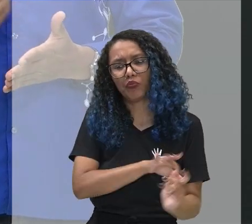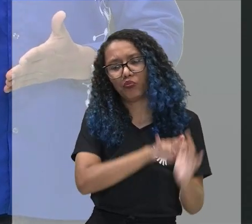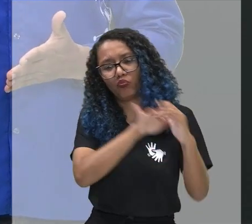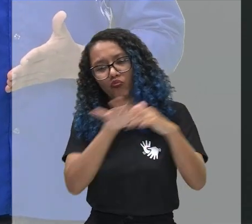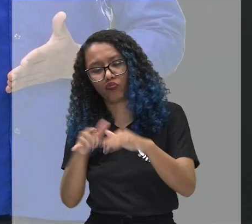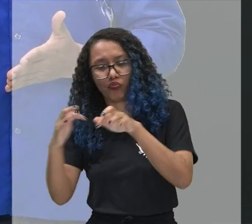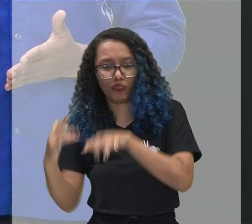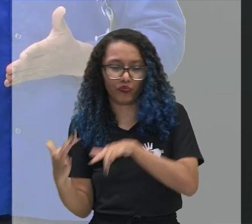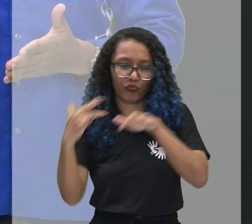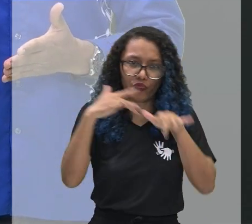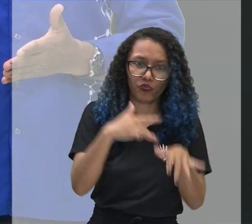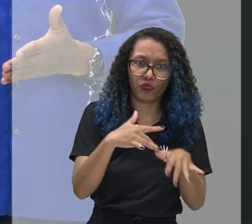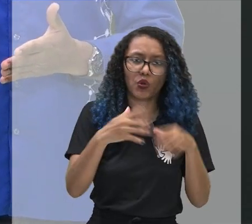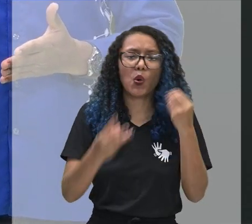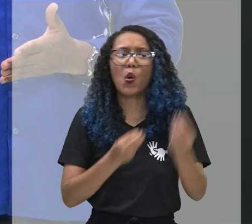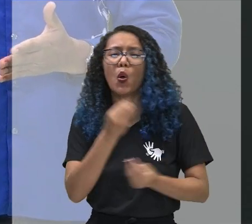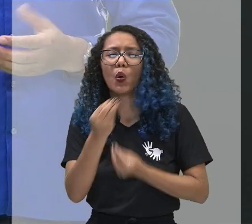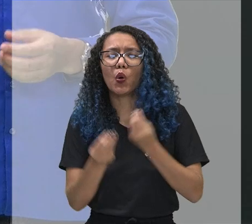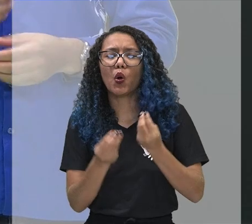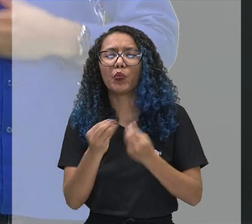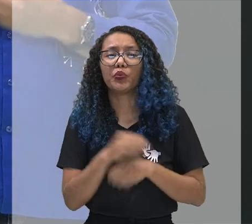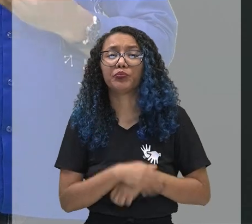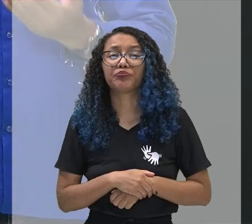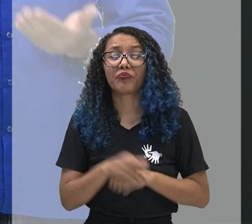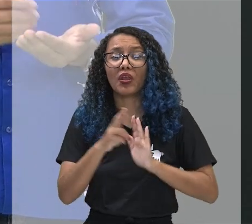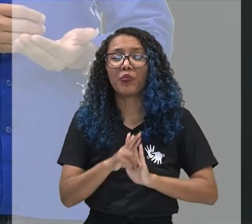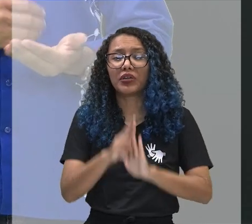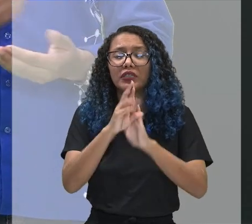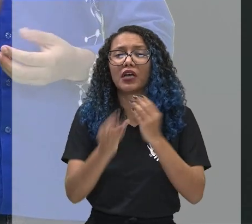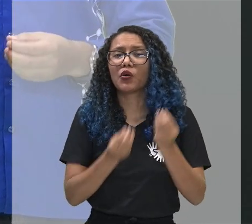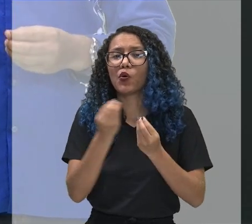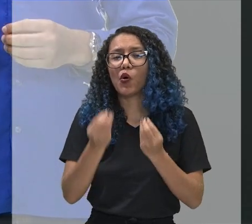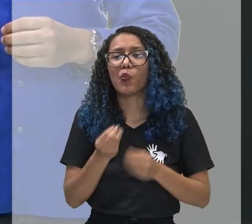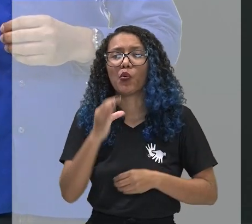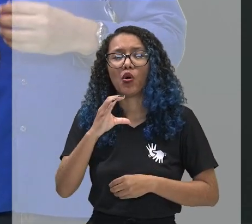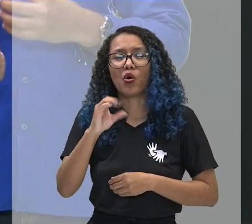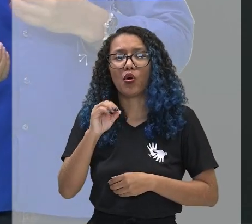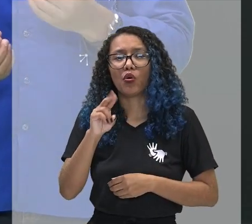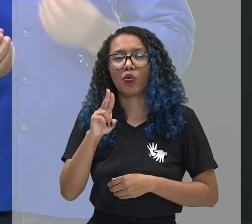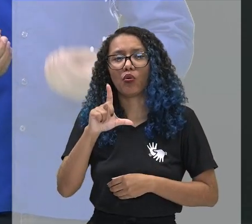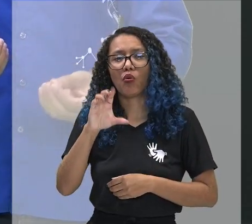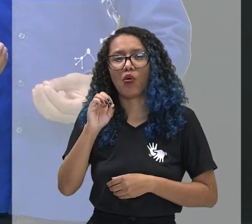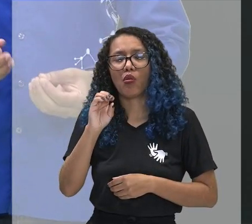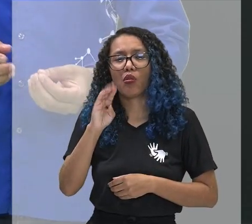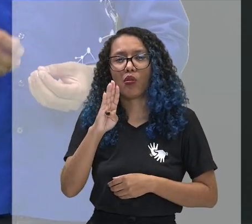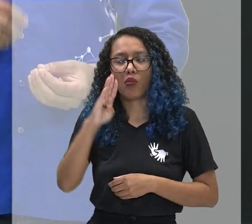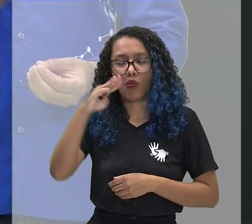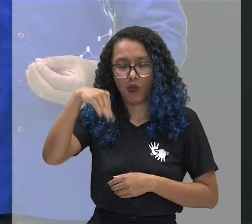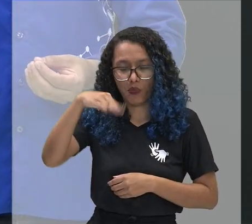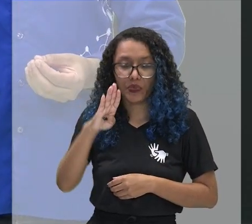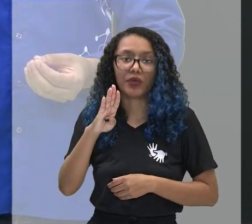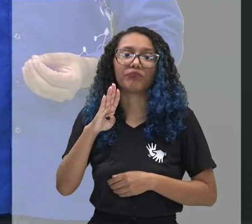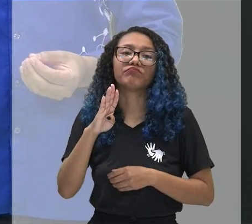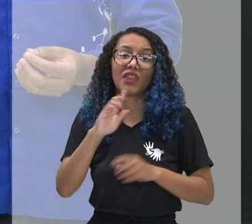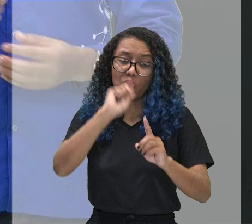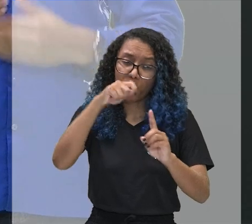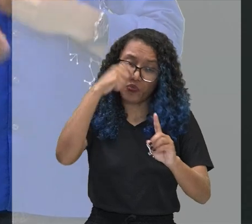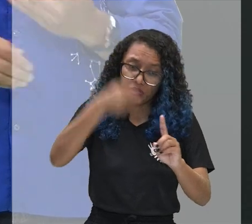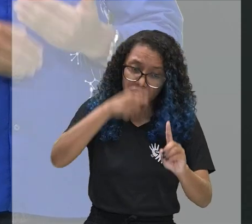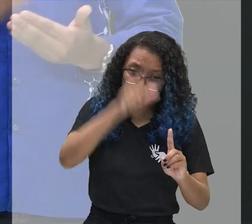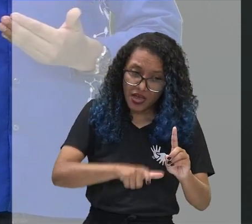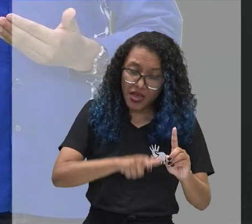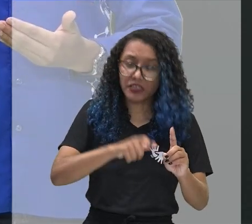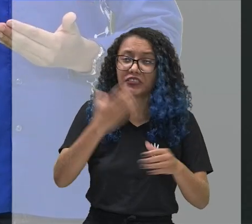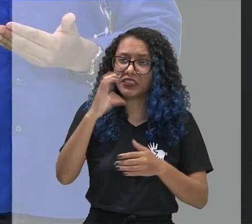ela é medida em Coulomb, certo? Isso aí é uma homenagem aos cientistas que realizam as pesquisas, as descobertas,